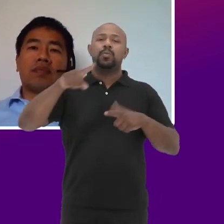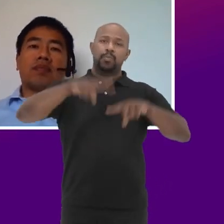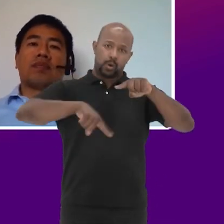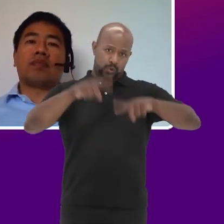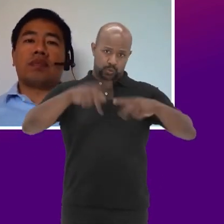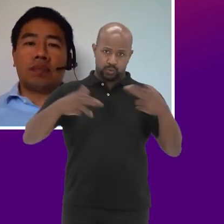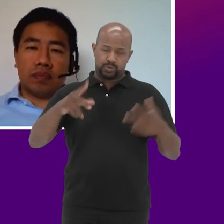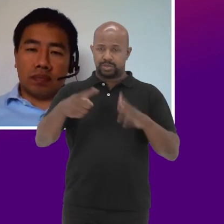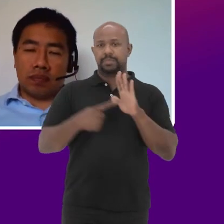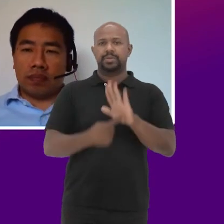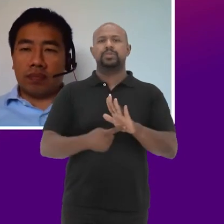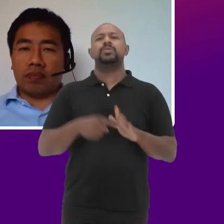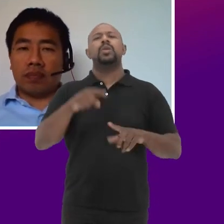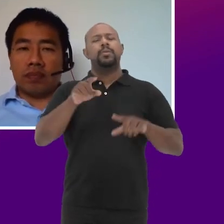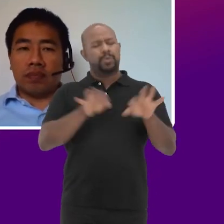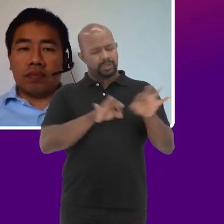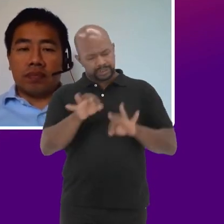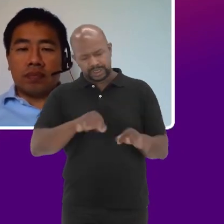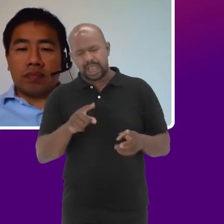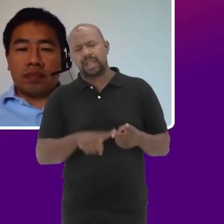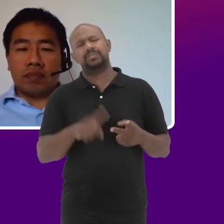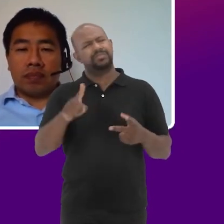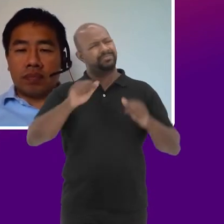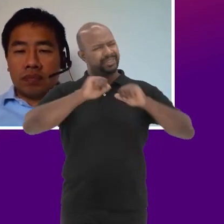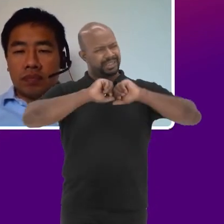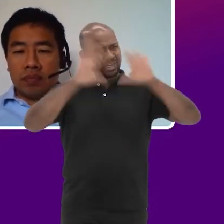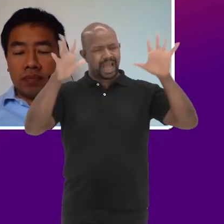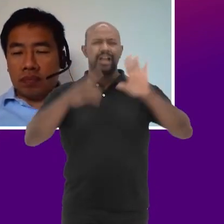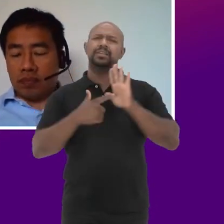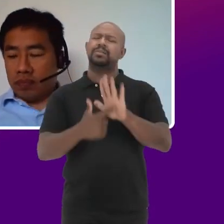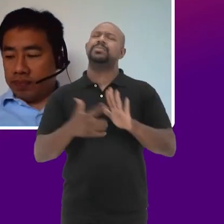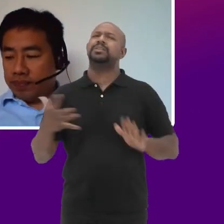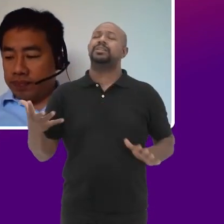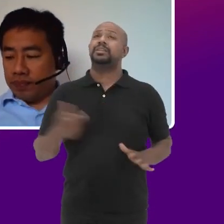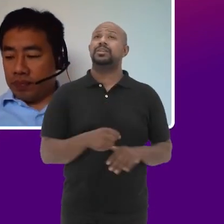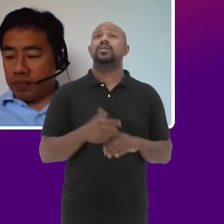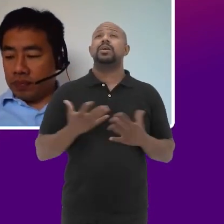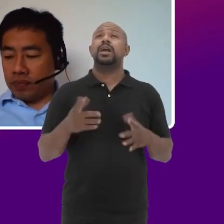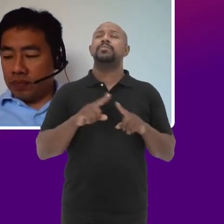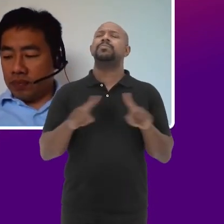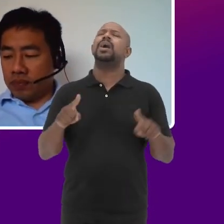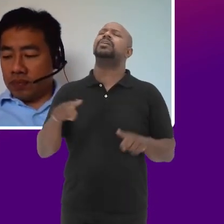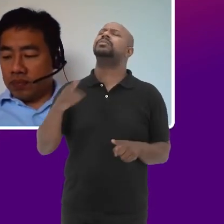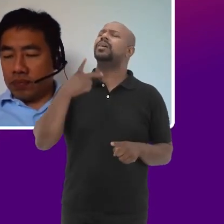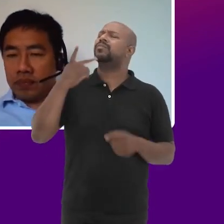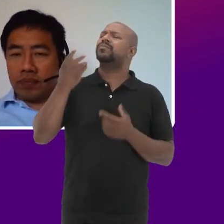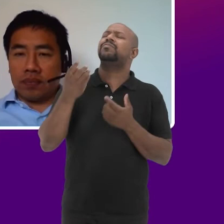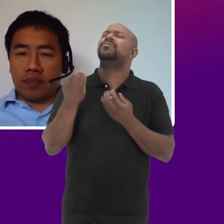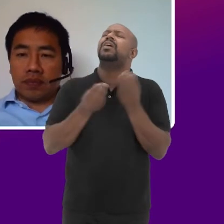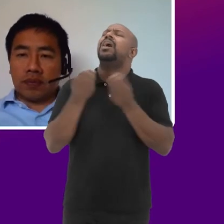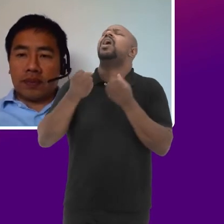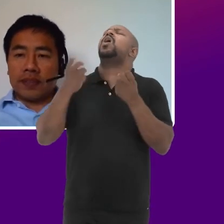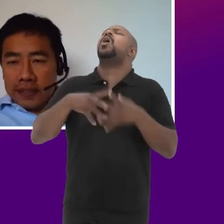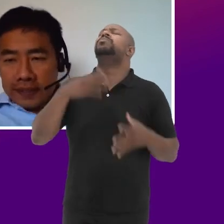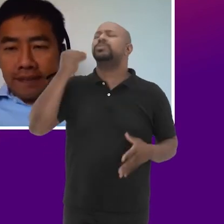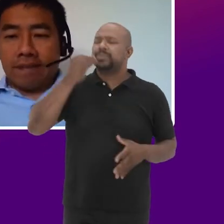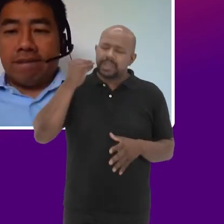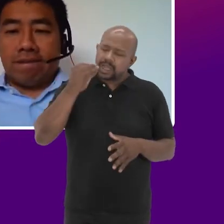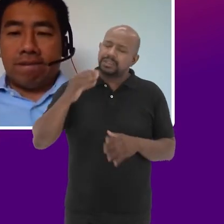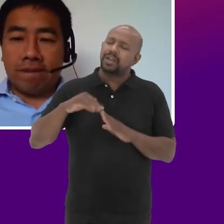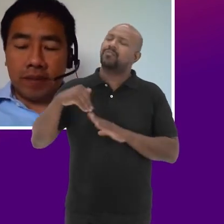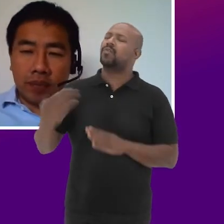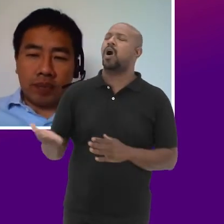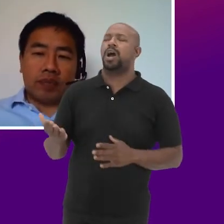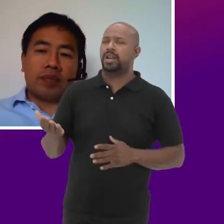que você nos apresentou, você trouxe os projetos, foi bastante claro na apresentação, mas falasse como está sendo essa